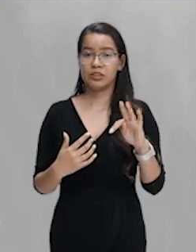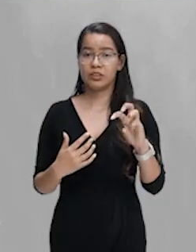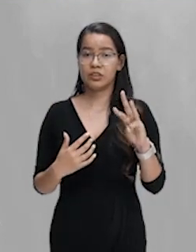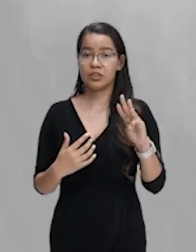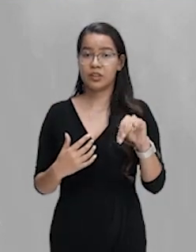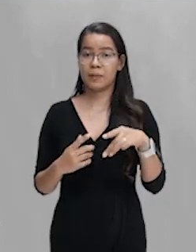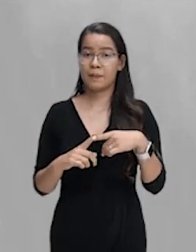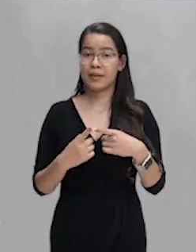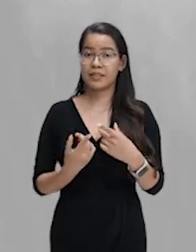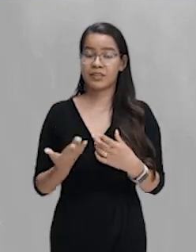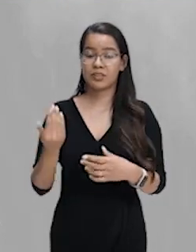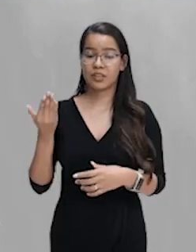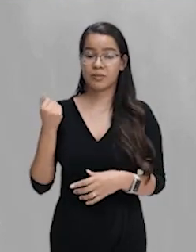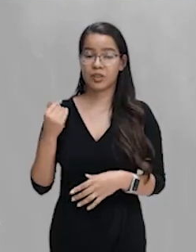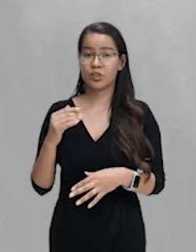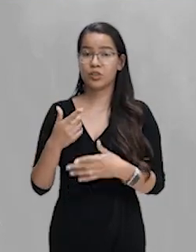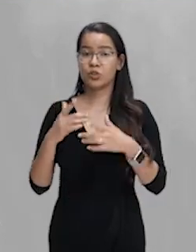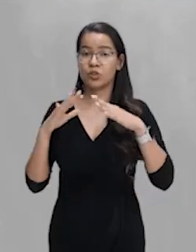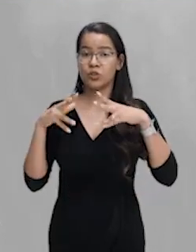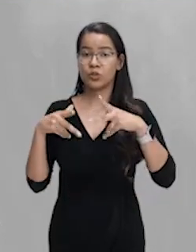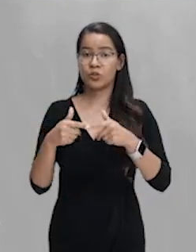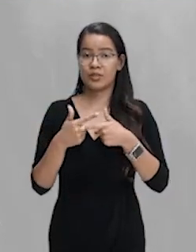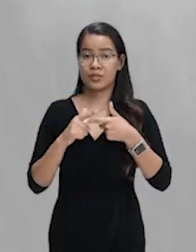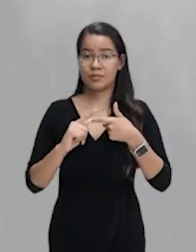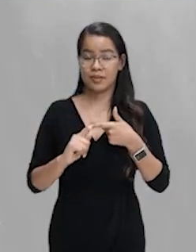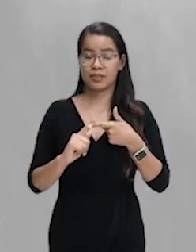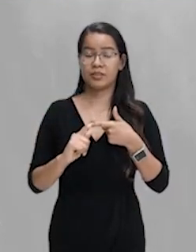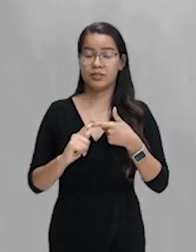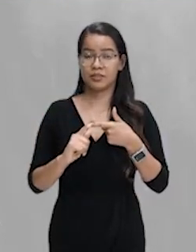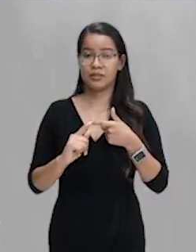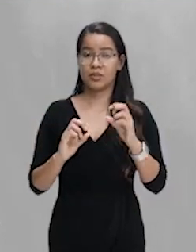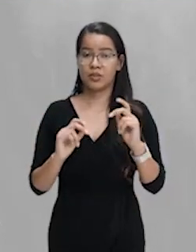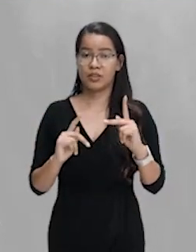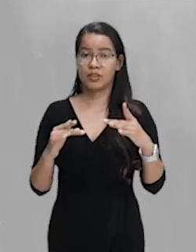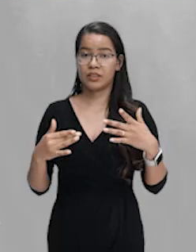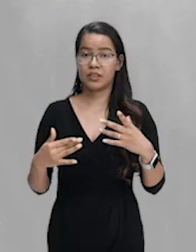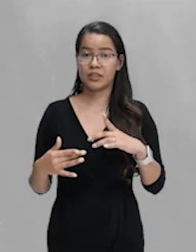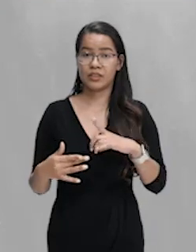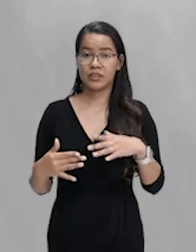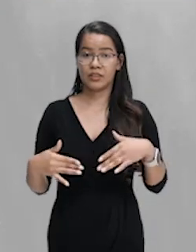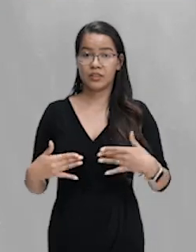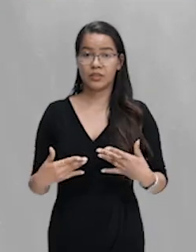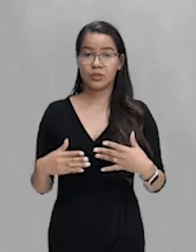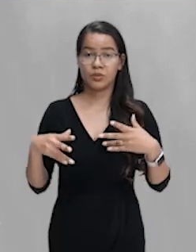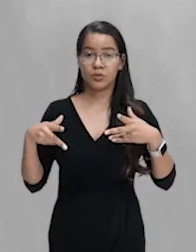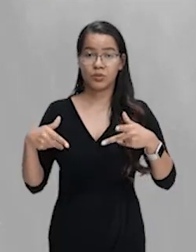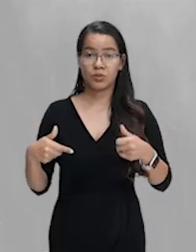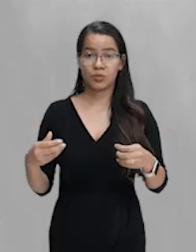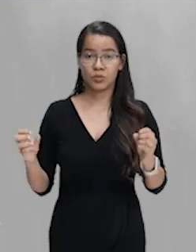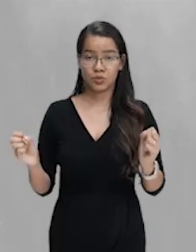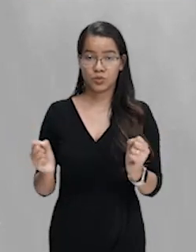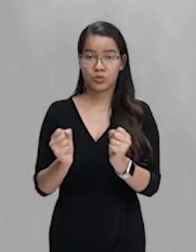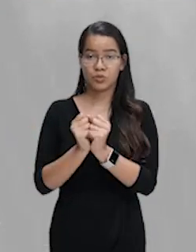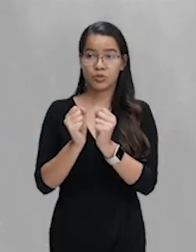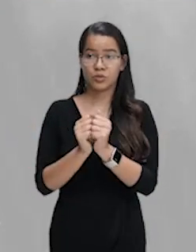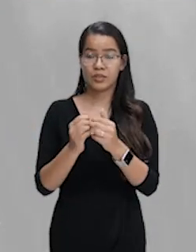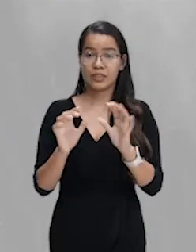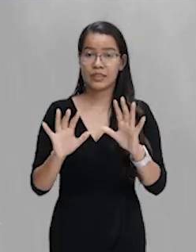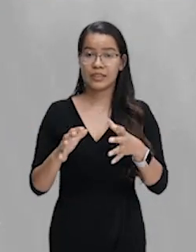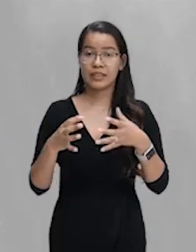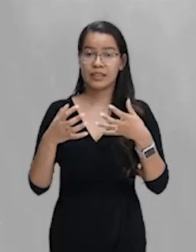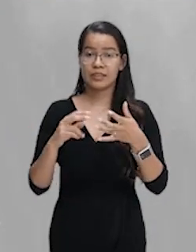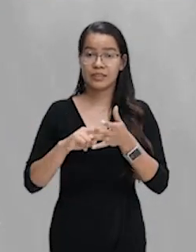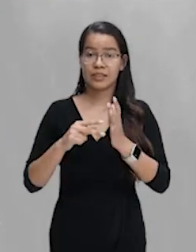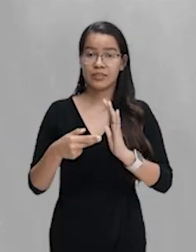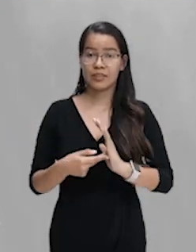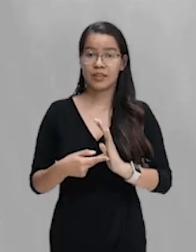toda separadinha. Plus, quan, perfeito, tá? Então, agora é tudo juntinho e ela quer dizer o